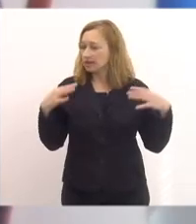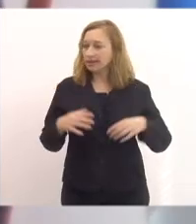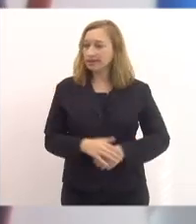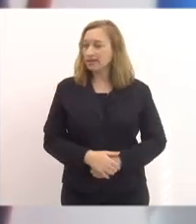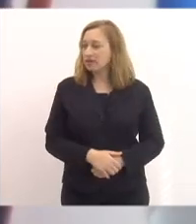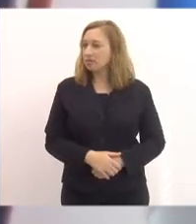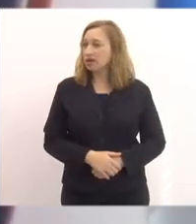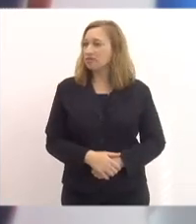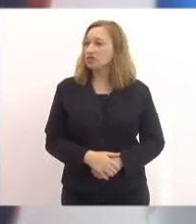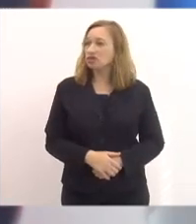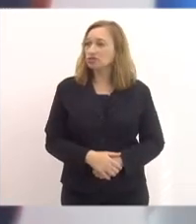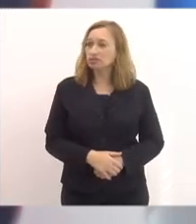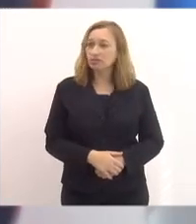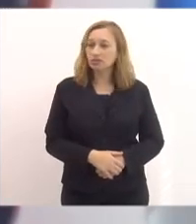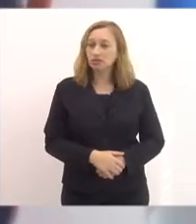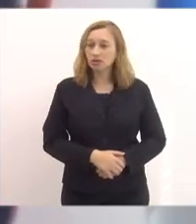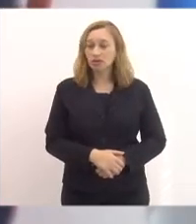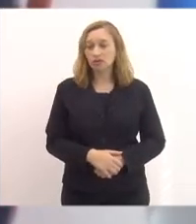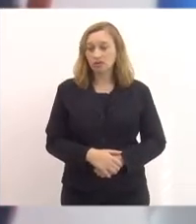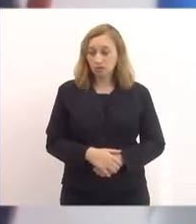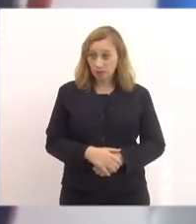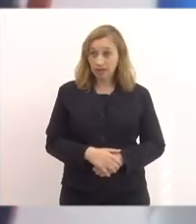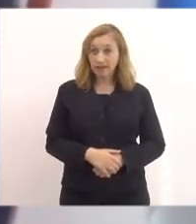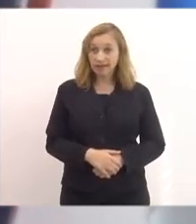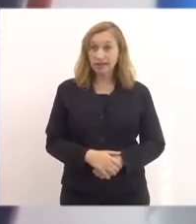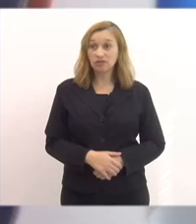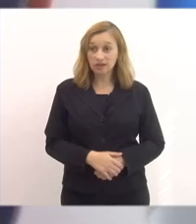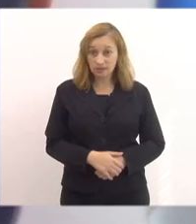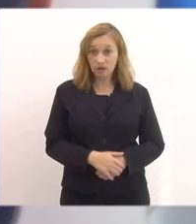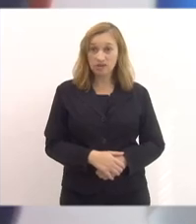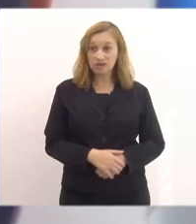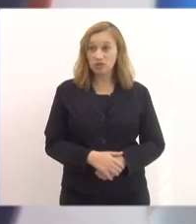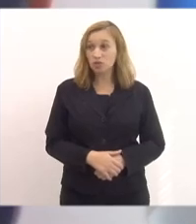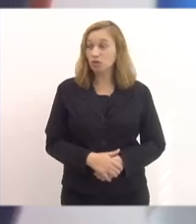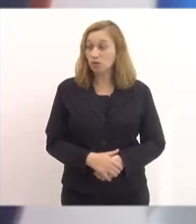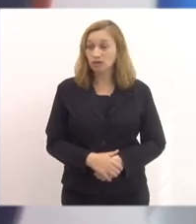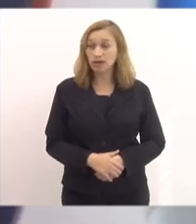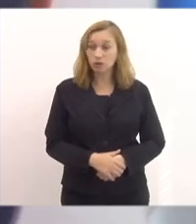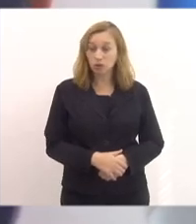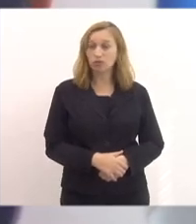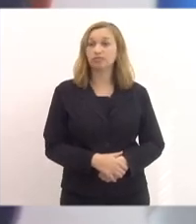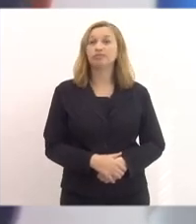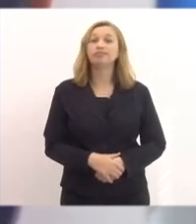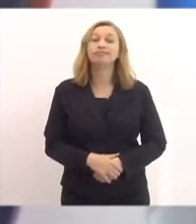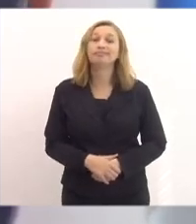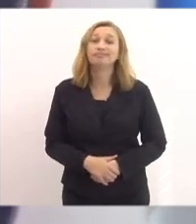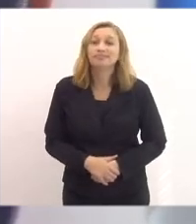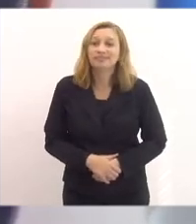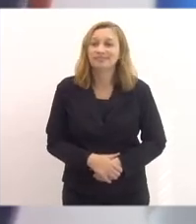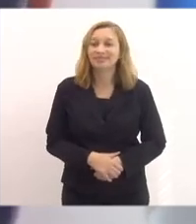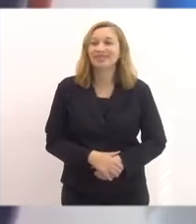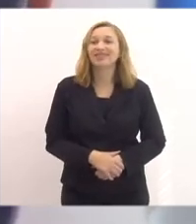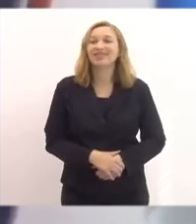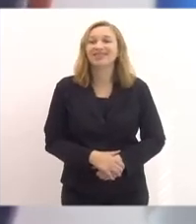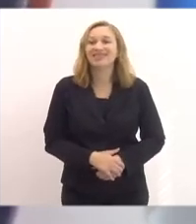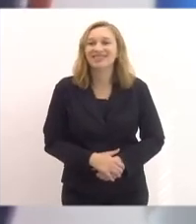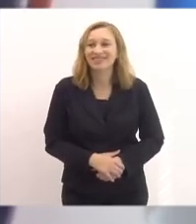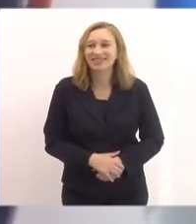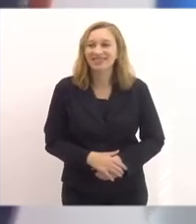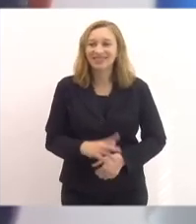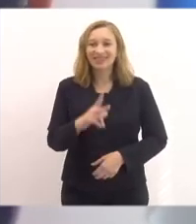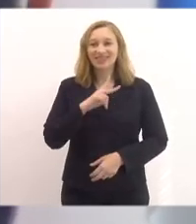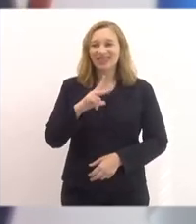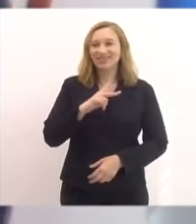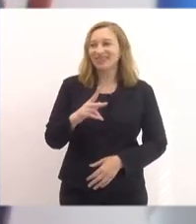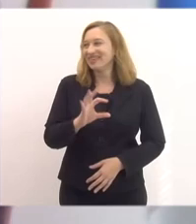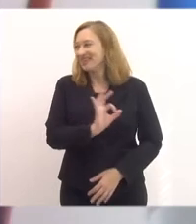pode parecer uma loucura que eu vou falar, mas o Corpo de Bombeiros tem um papel mais preponderante para o incremento do turismo que a própria Polícia